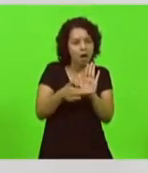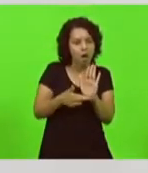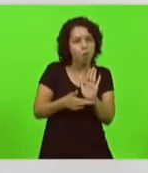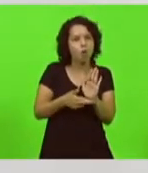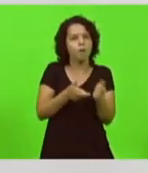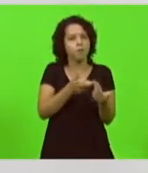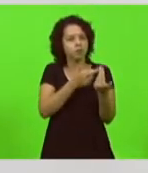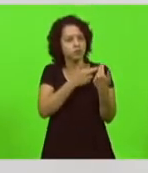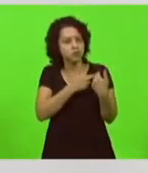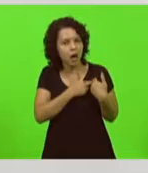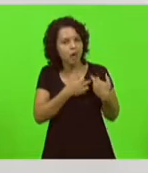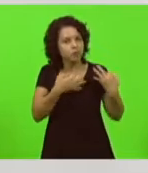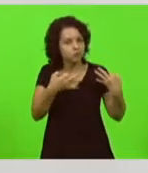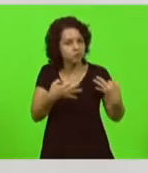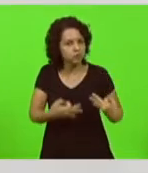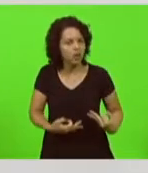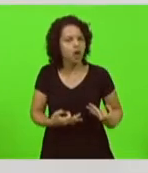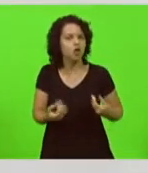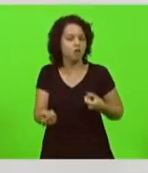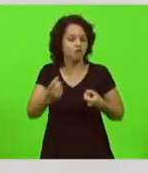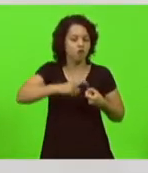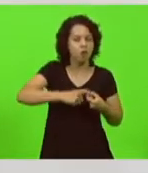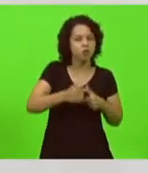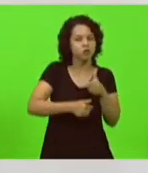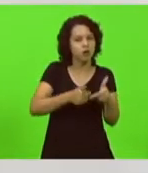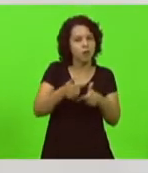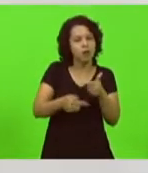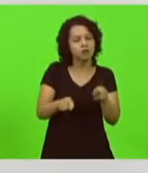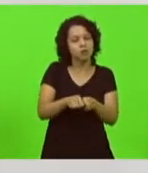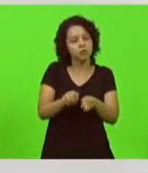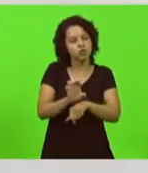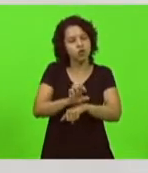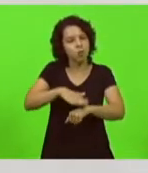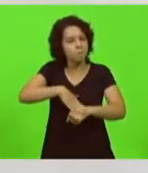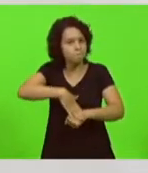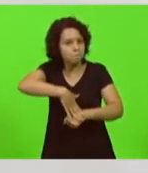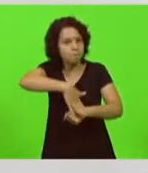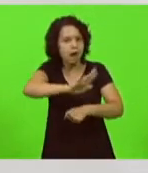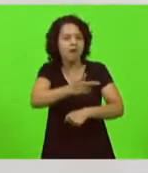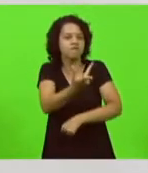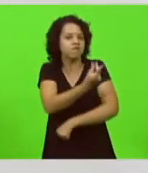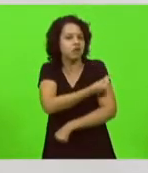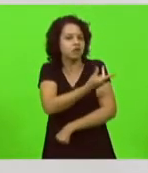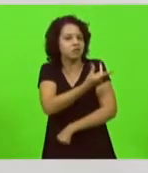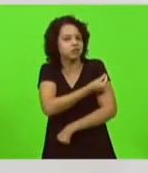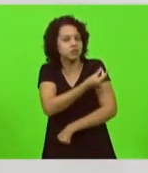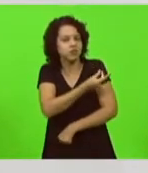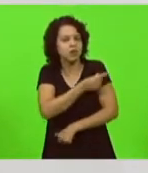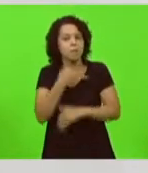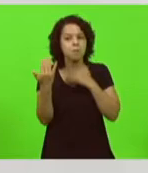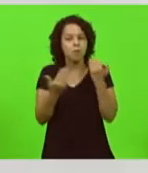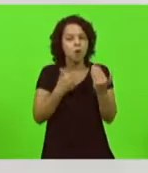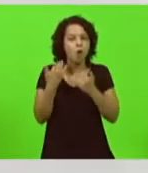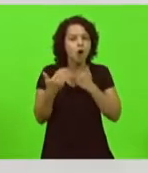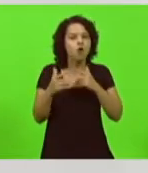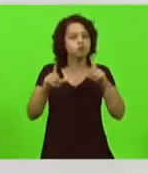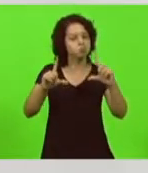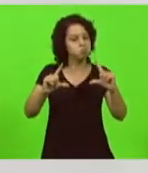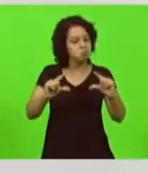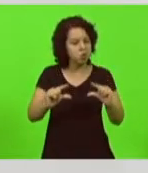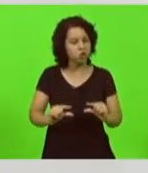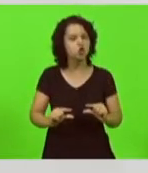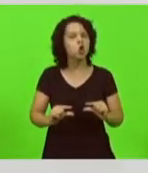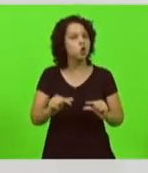sendo um dos estados que mais vacina, tem a menor taxa de letalidade, a menor taxa de